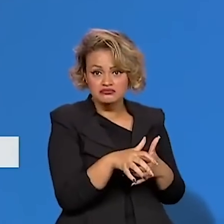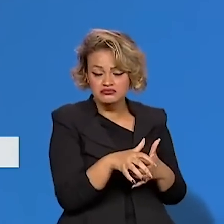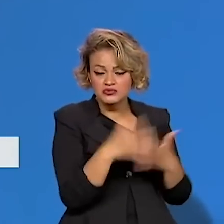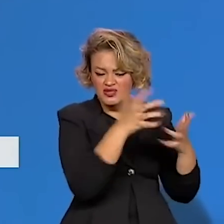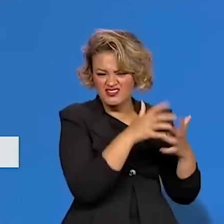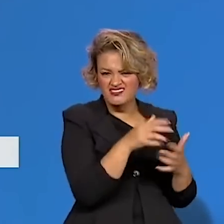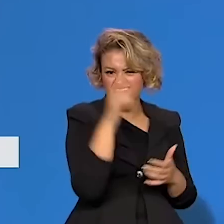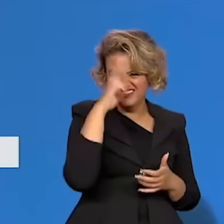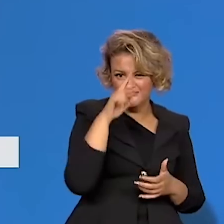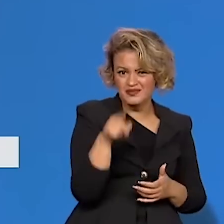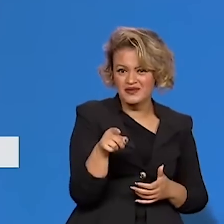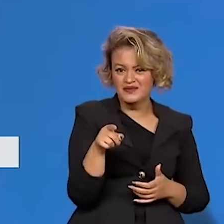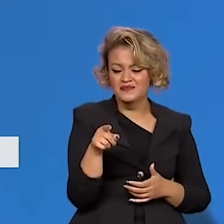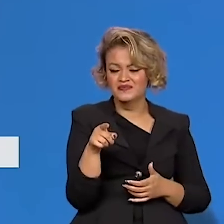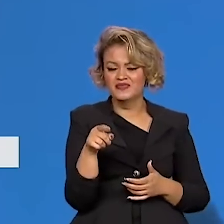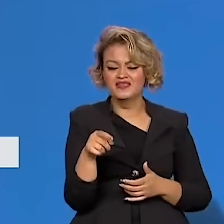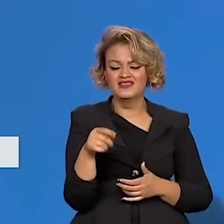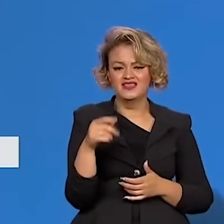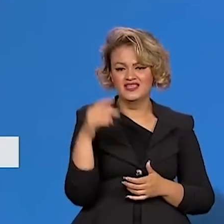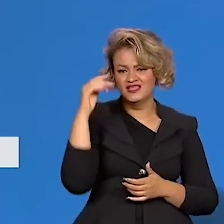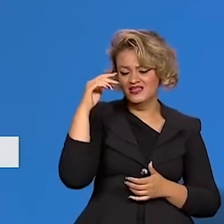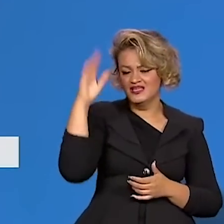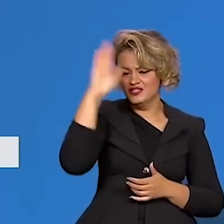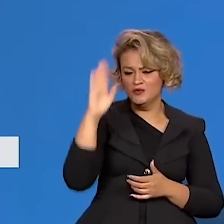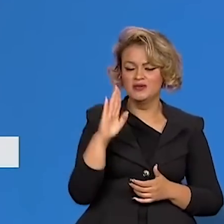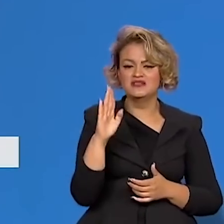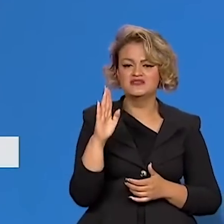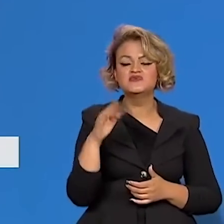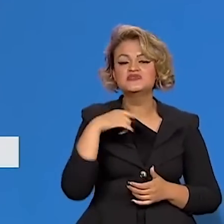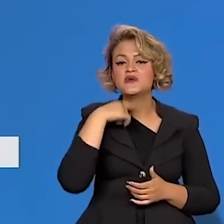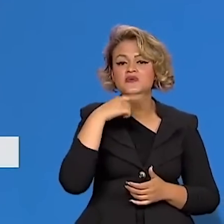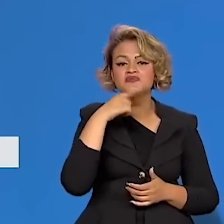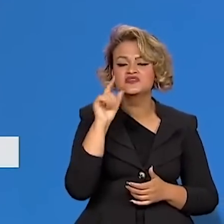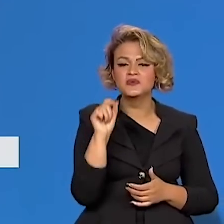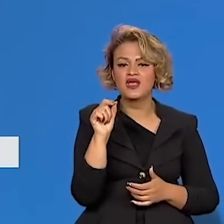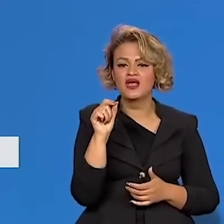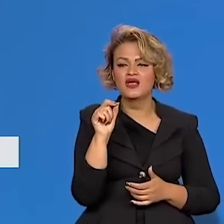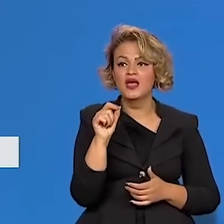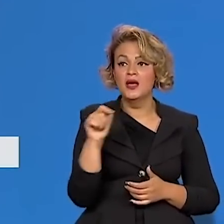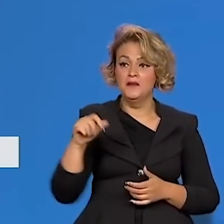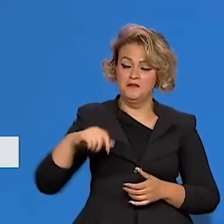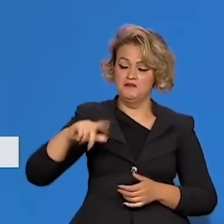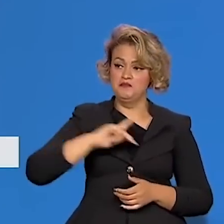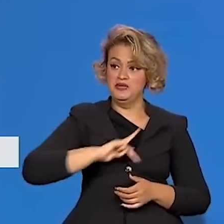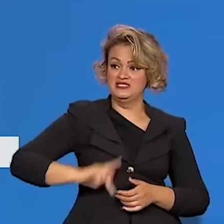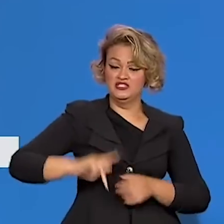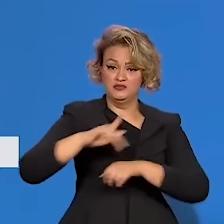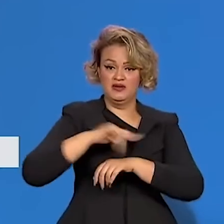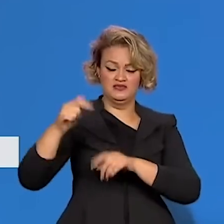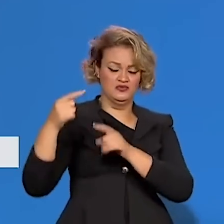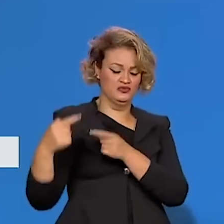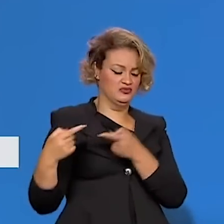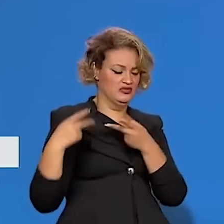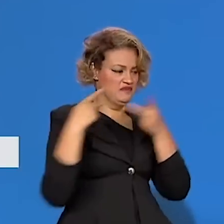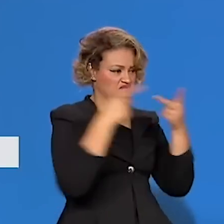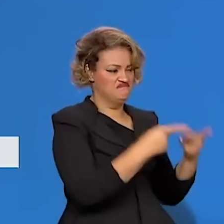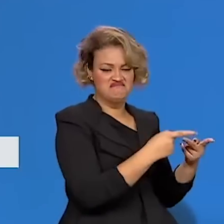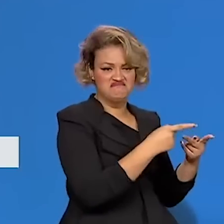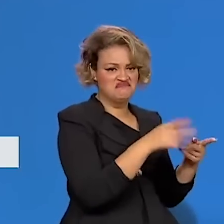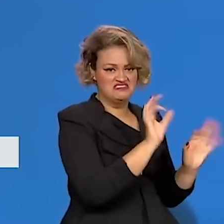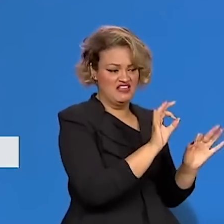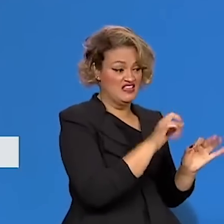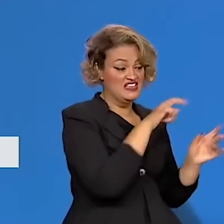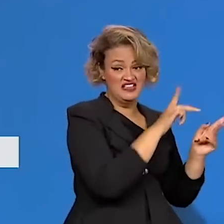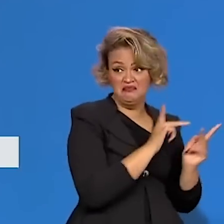vocês se lembram que o Brasil não recebia nenhum Presidente e o nosso Presidente não viajava para nenhum